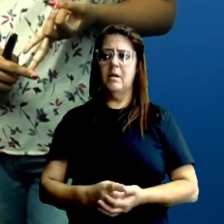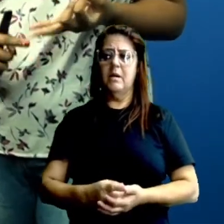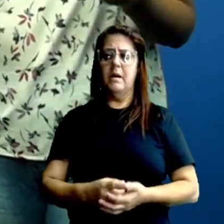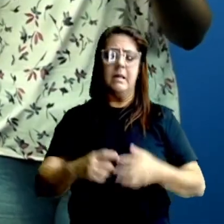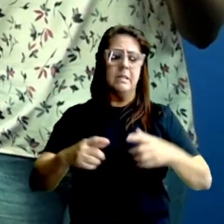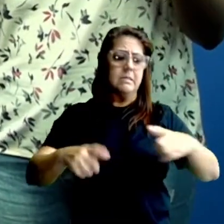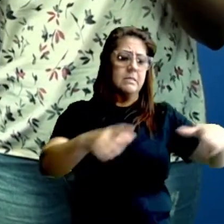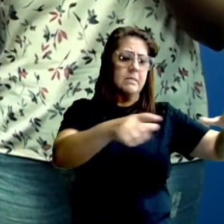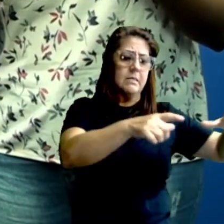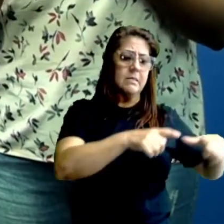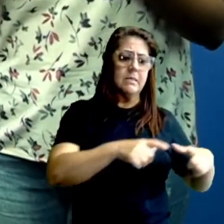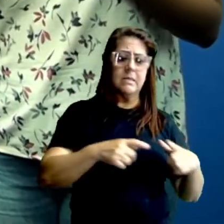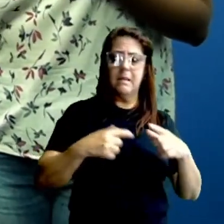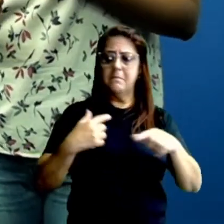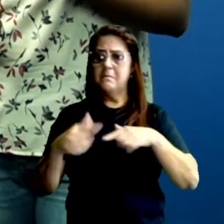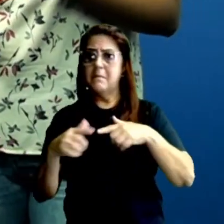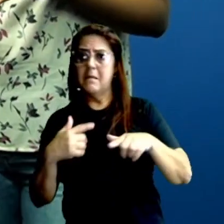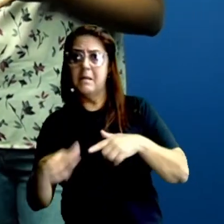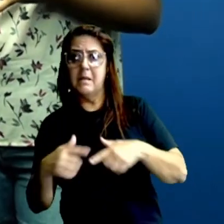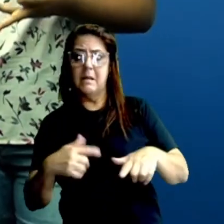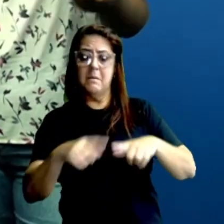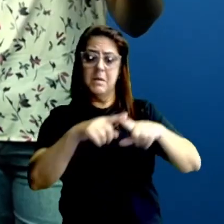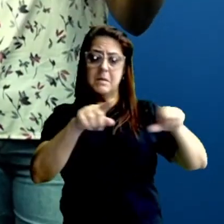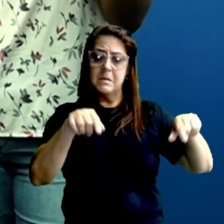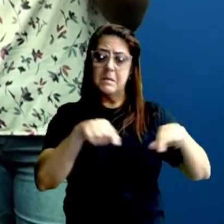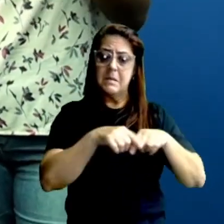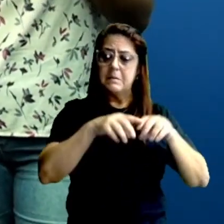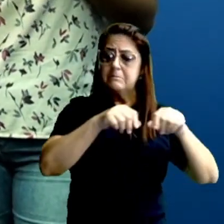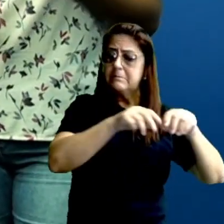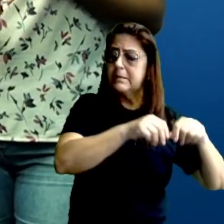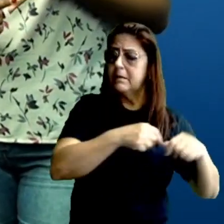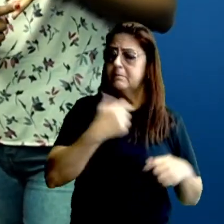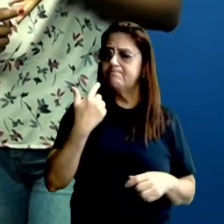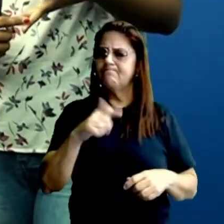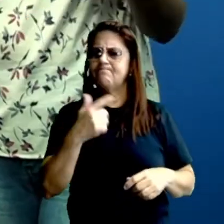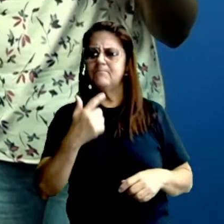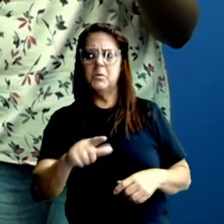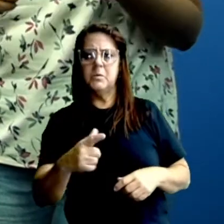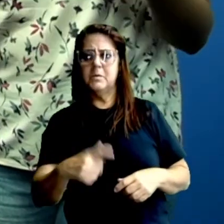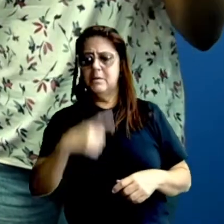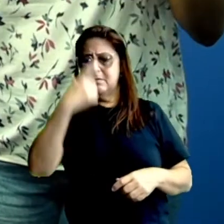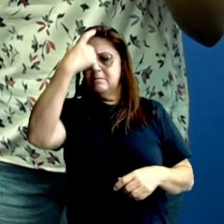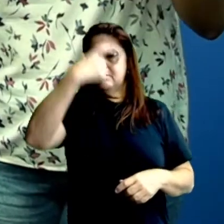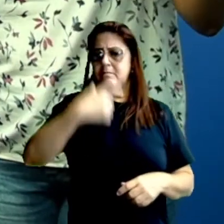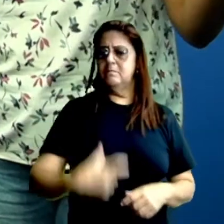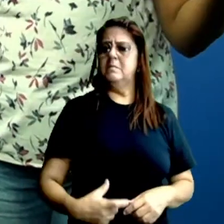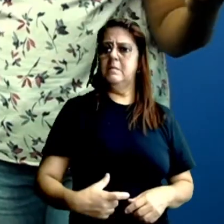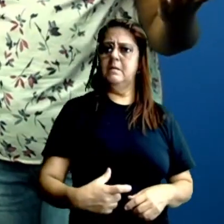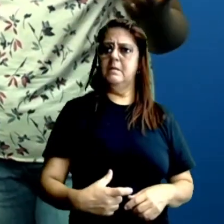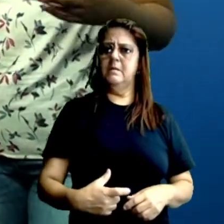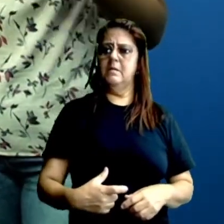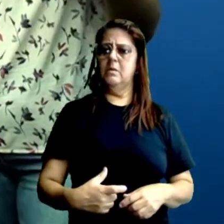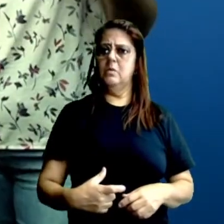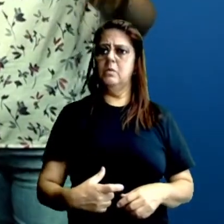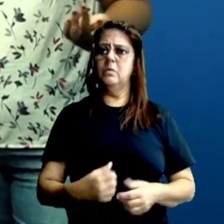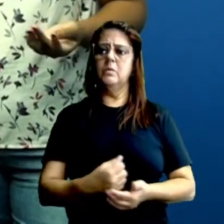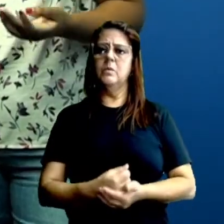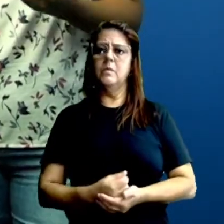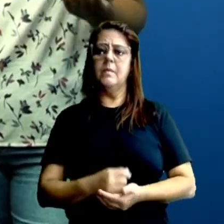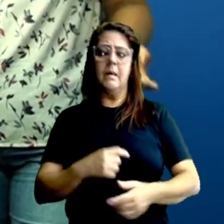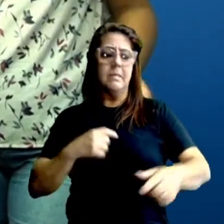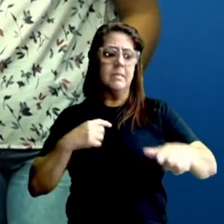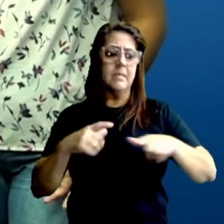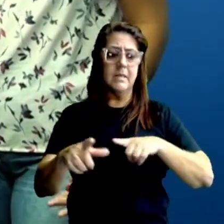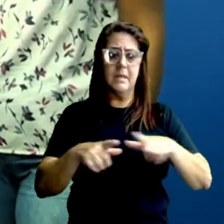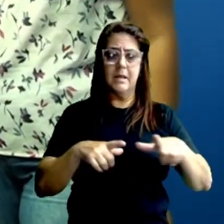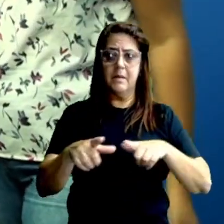posse de terra né então por não ser considerados cidadãos nós não precisávamos nós não eram os dignos de ter